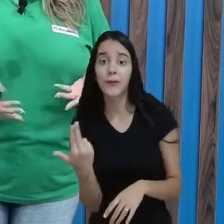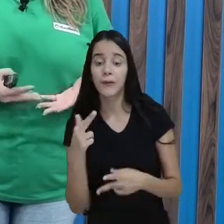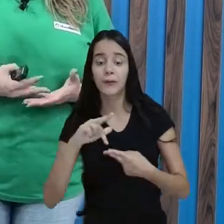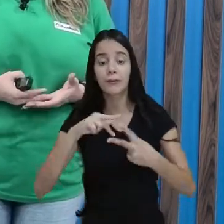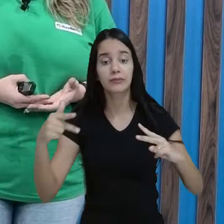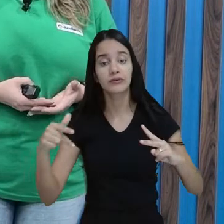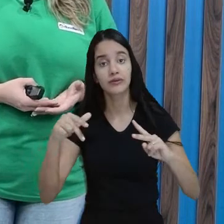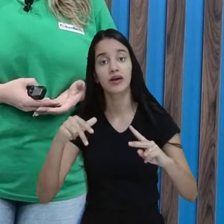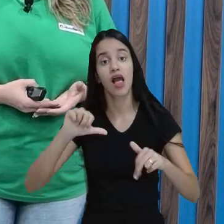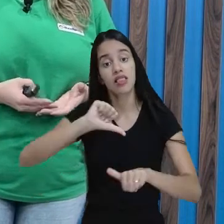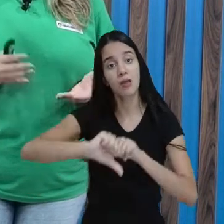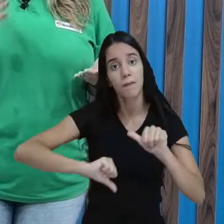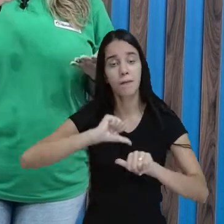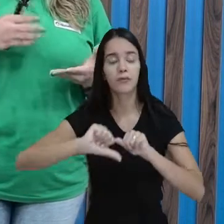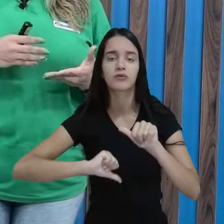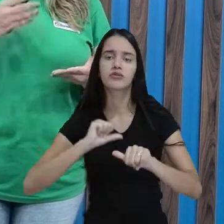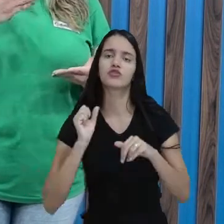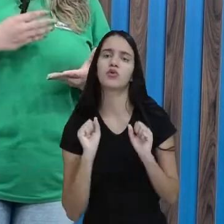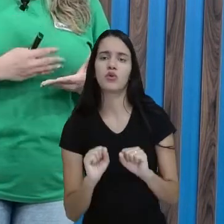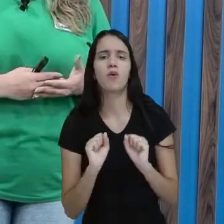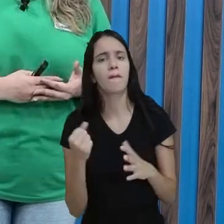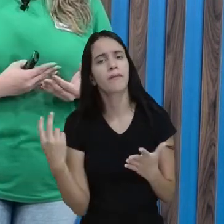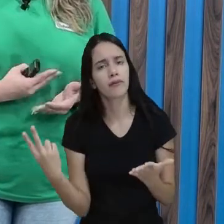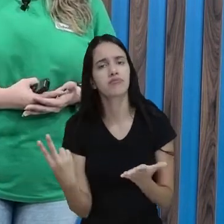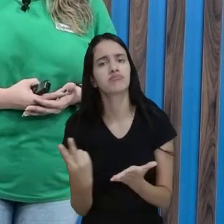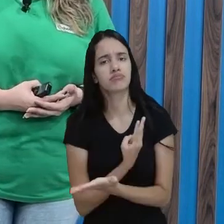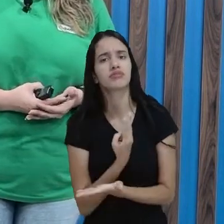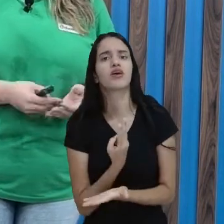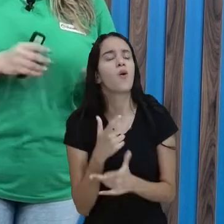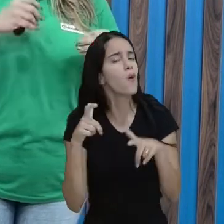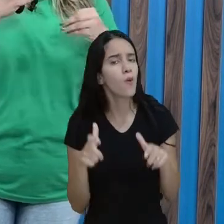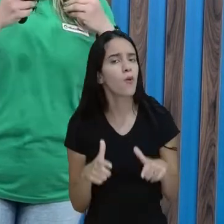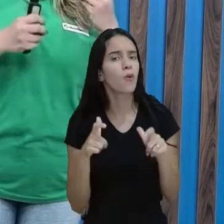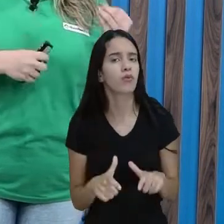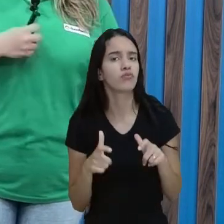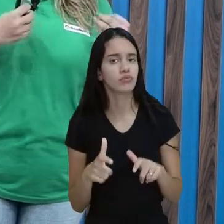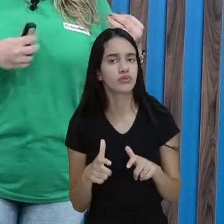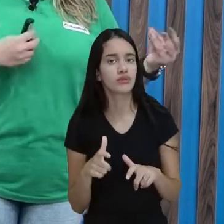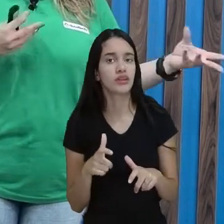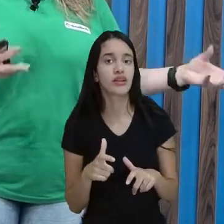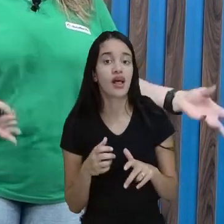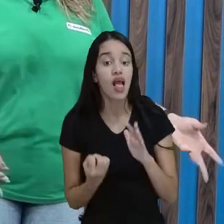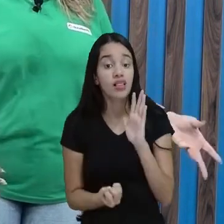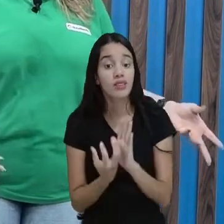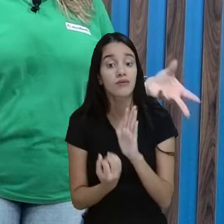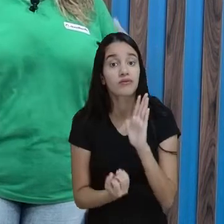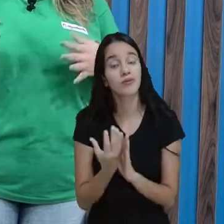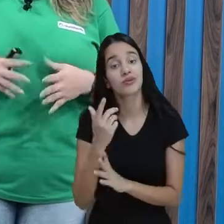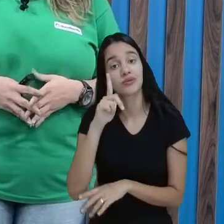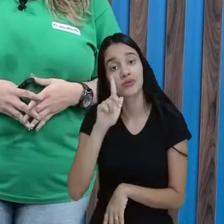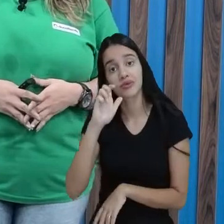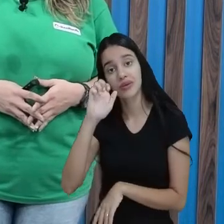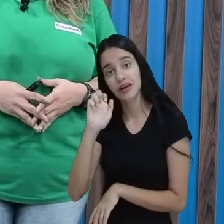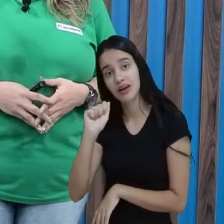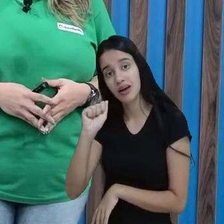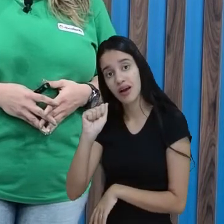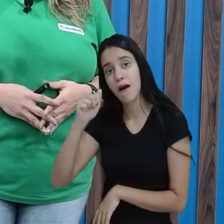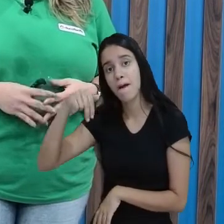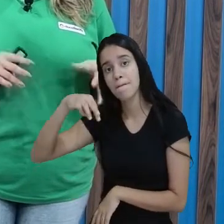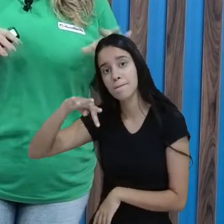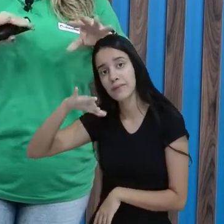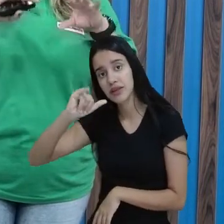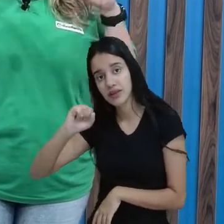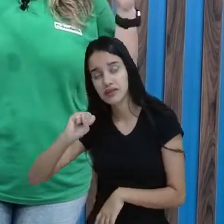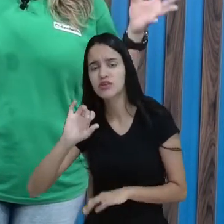gênica que a gente falou, que pode acontecer aonde? Na formação dos gametas, que foi o que foi passado no vídeo,